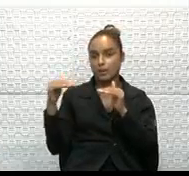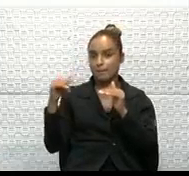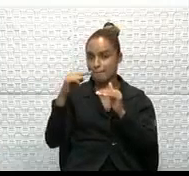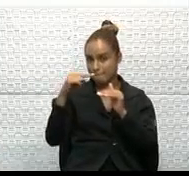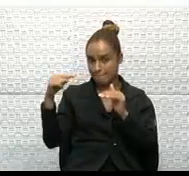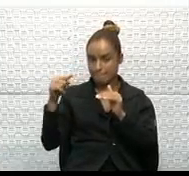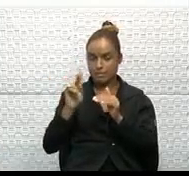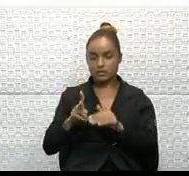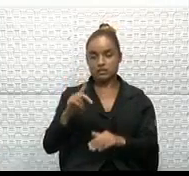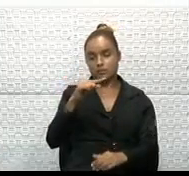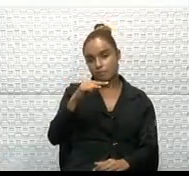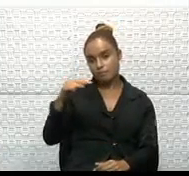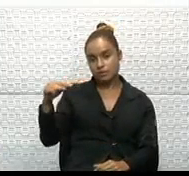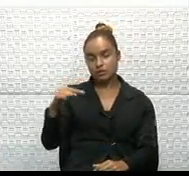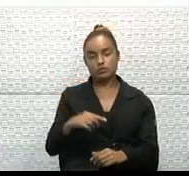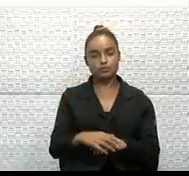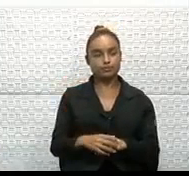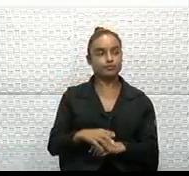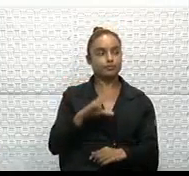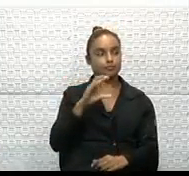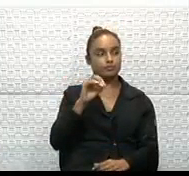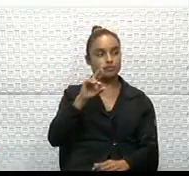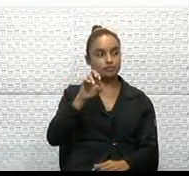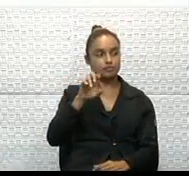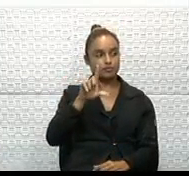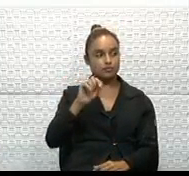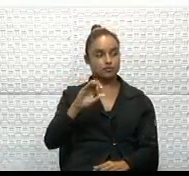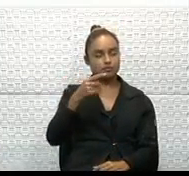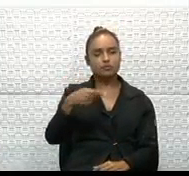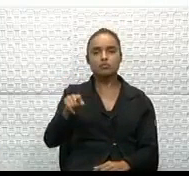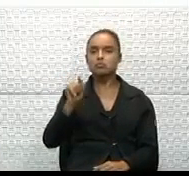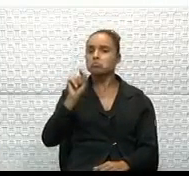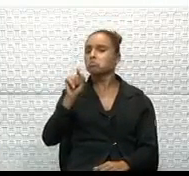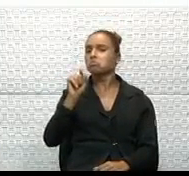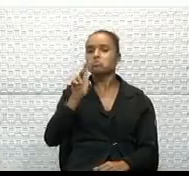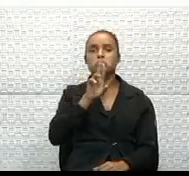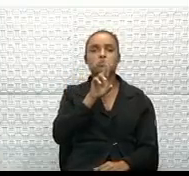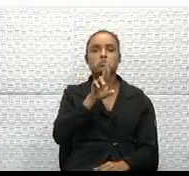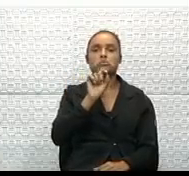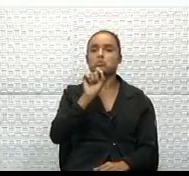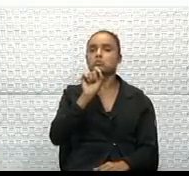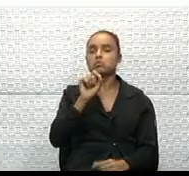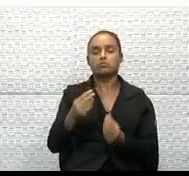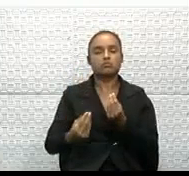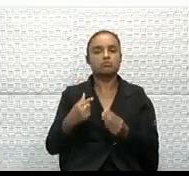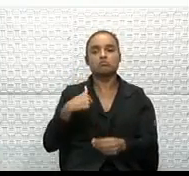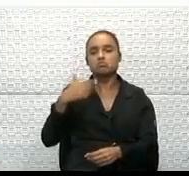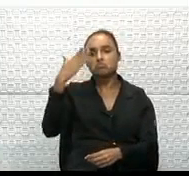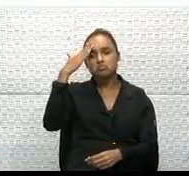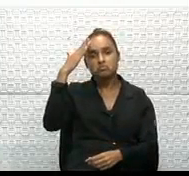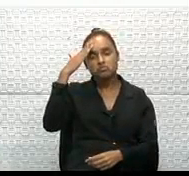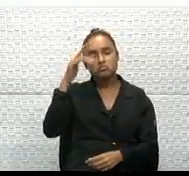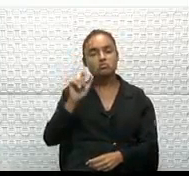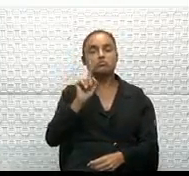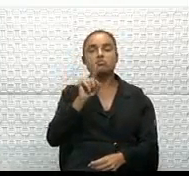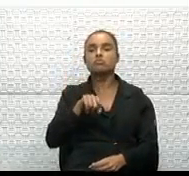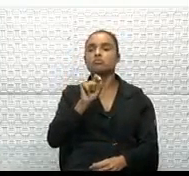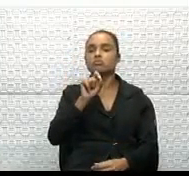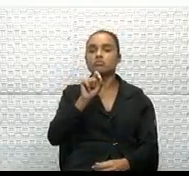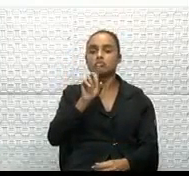essa correlação. Bom, mas que R é esse? Como que eu determino esse R, esse coeficiente de